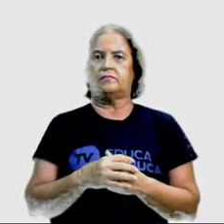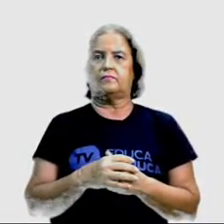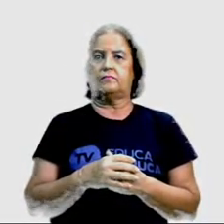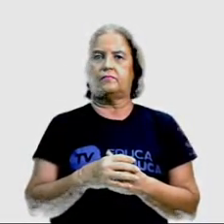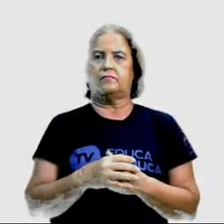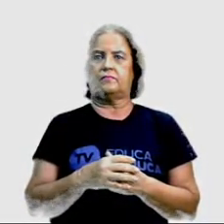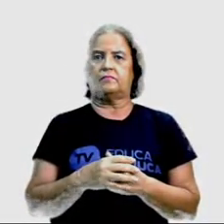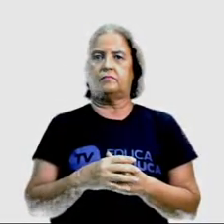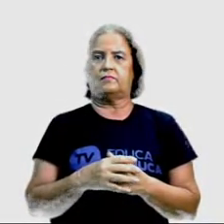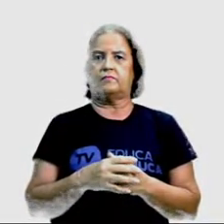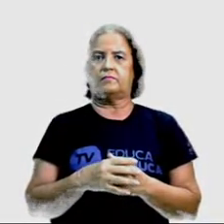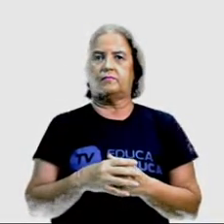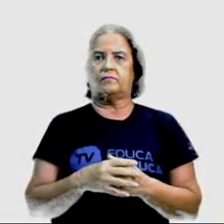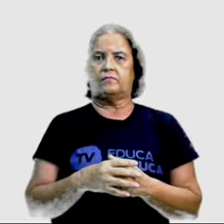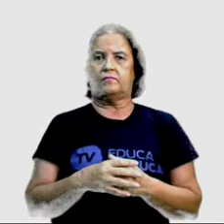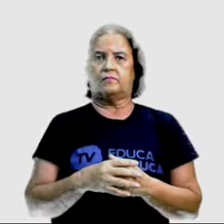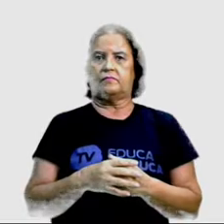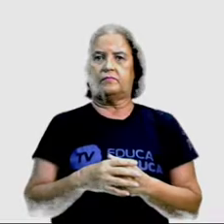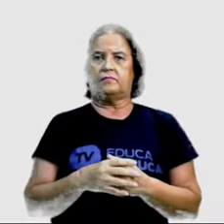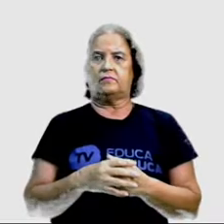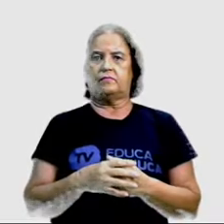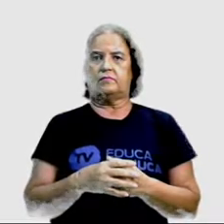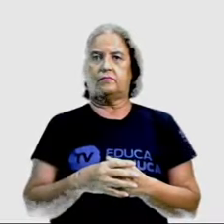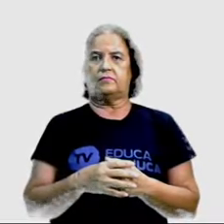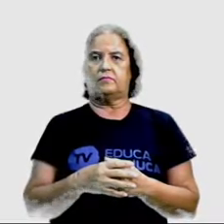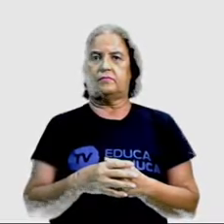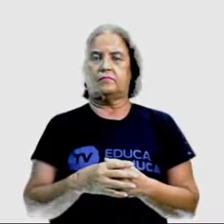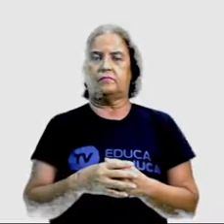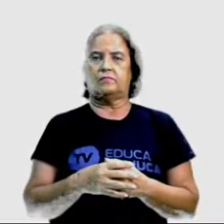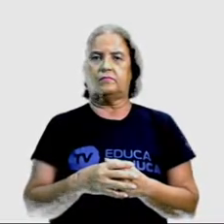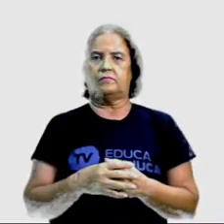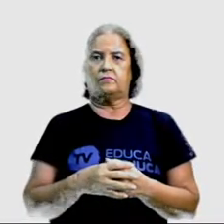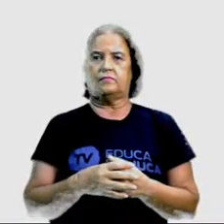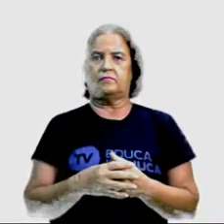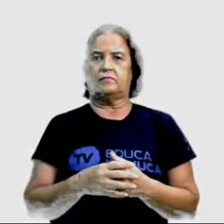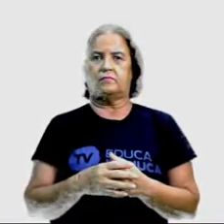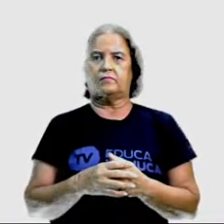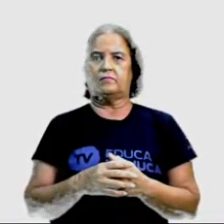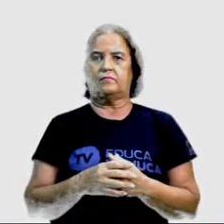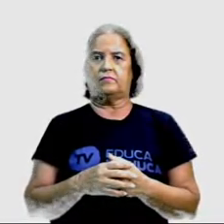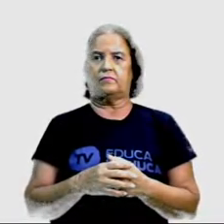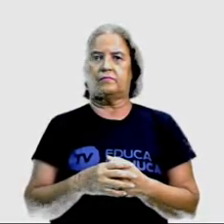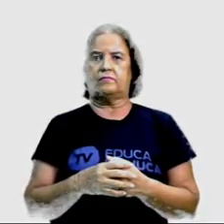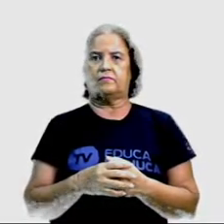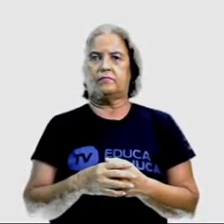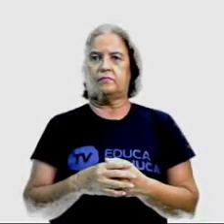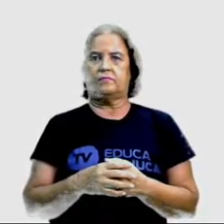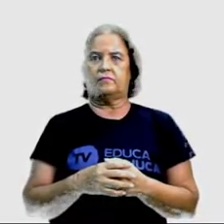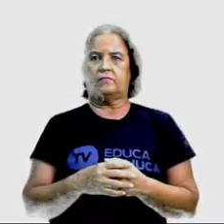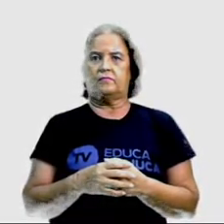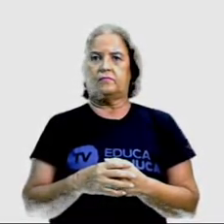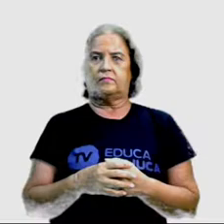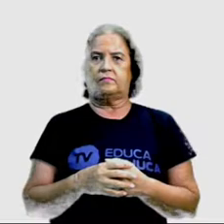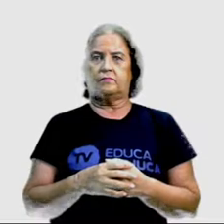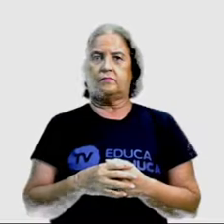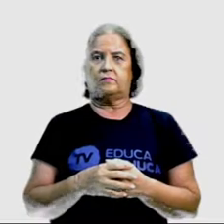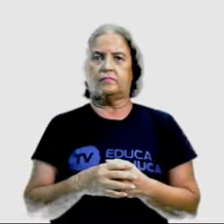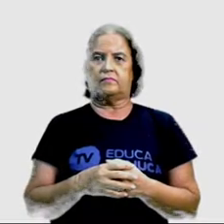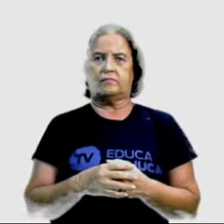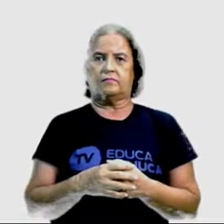temos o do, que seria redo. E temos o co e exist, que ficaria co-exist,